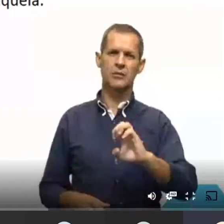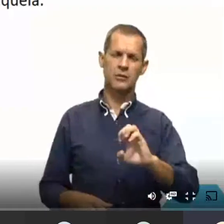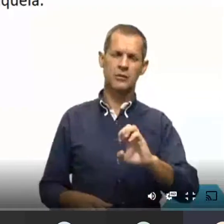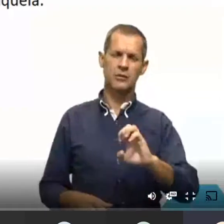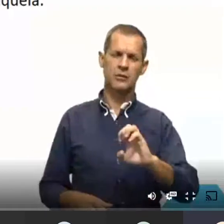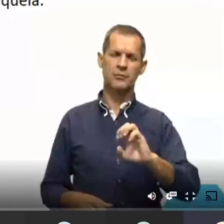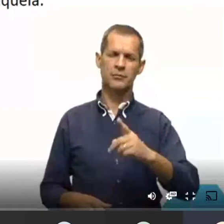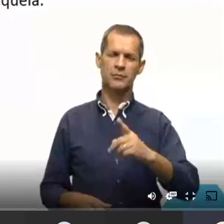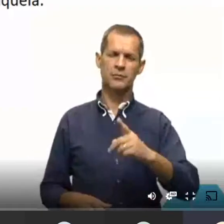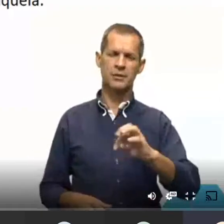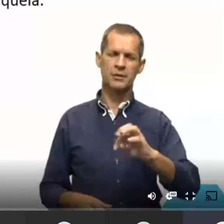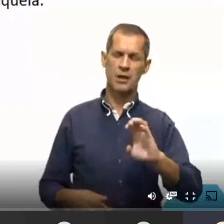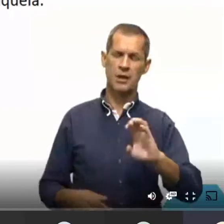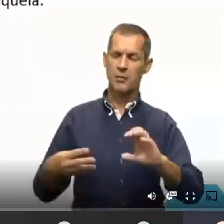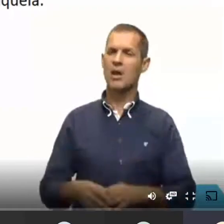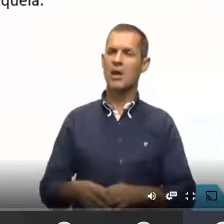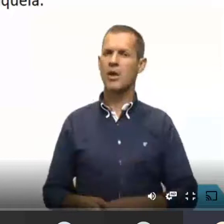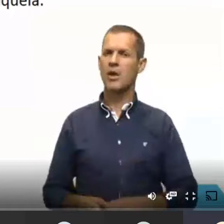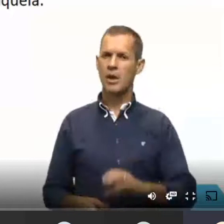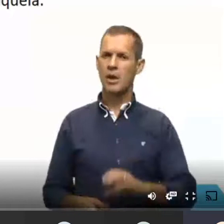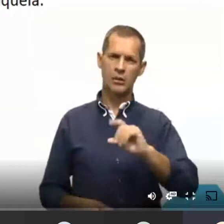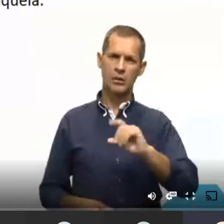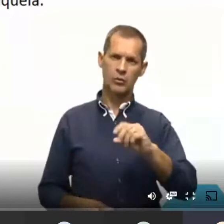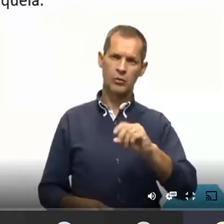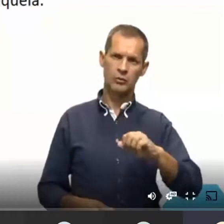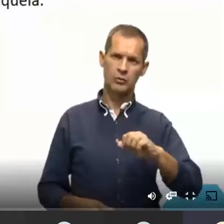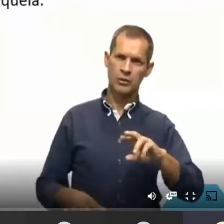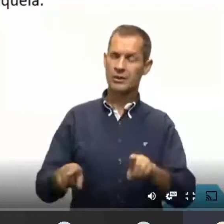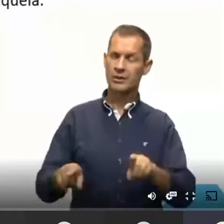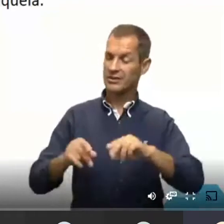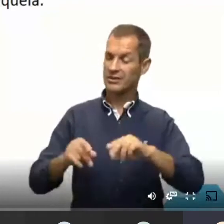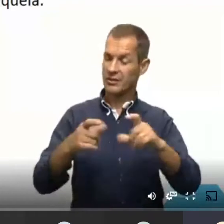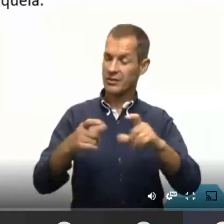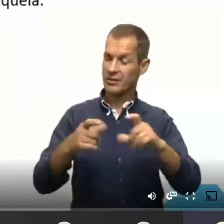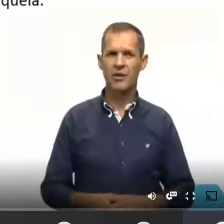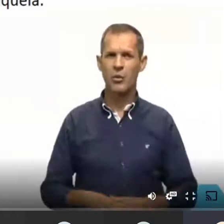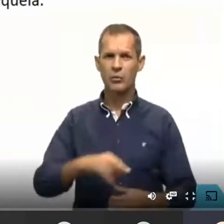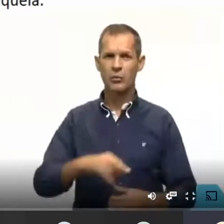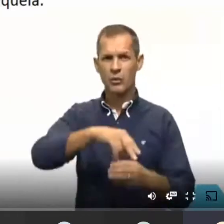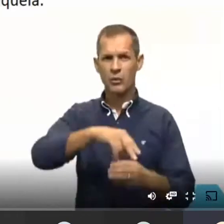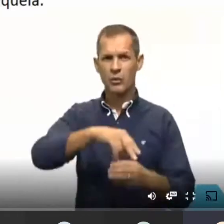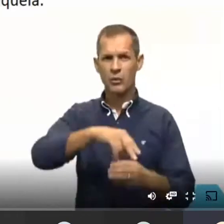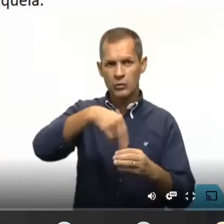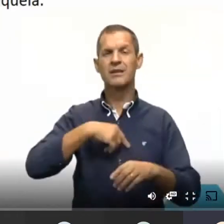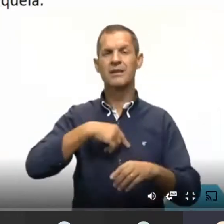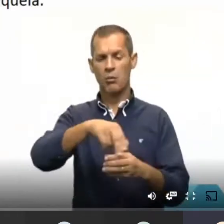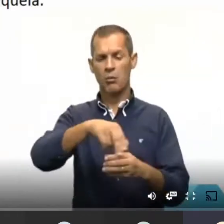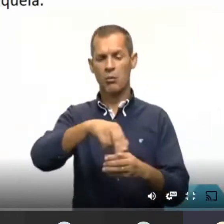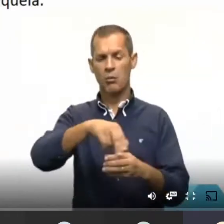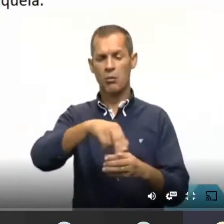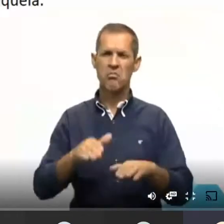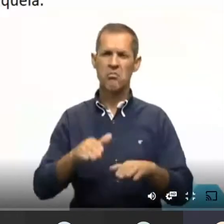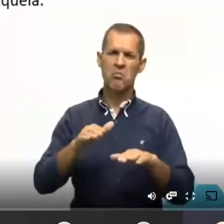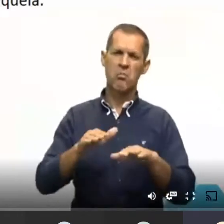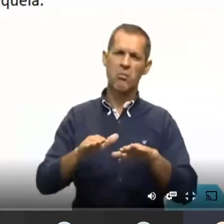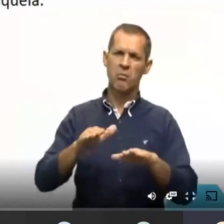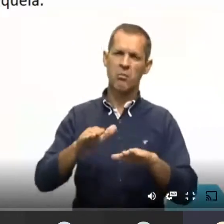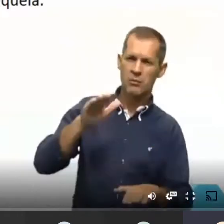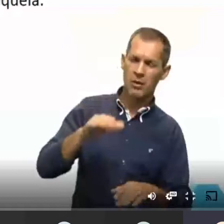colunar pseudoestratificado, a gente vai observar diferentes posições dos núcleos, né? Temos núcleos mais